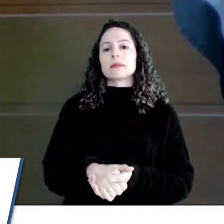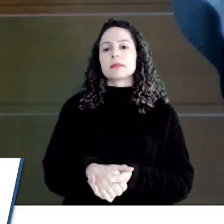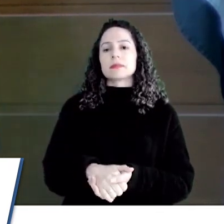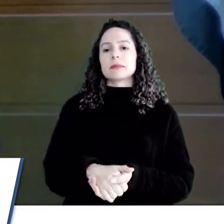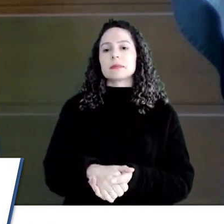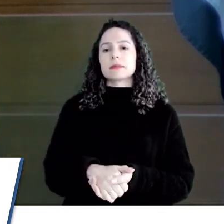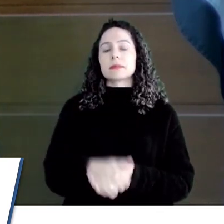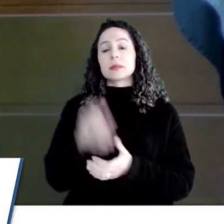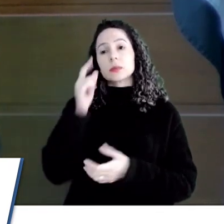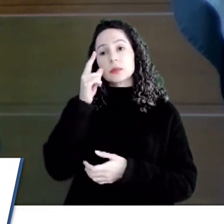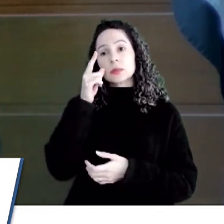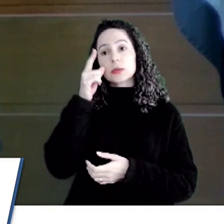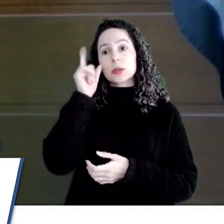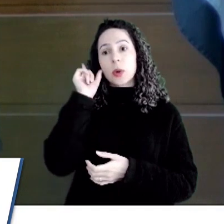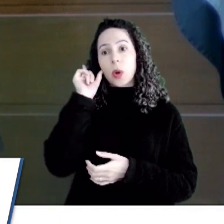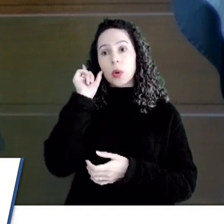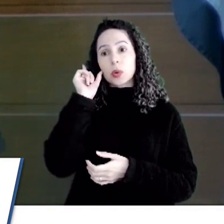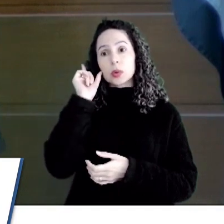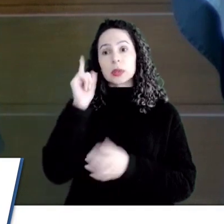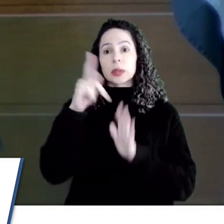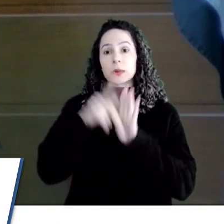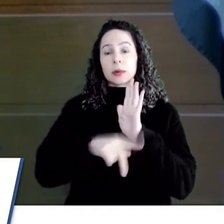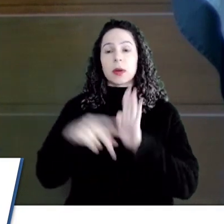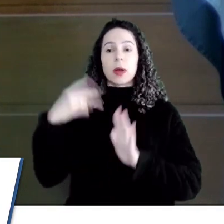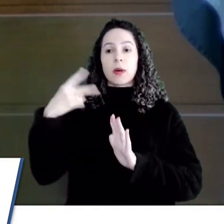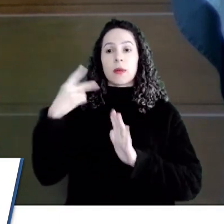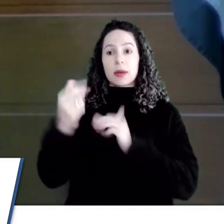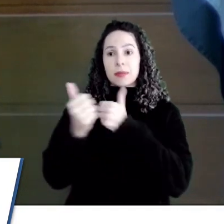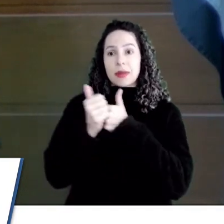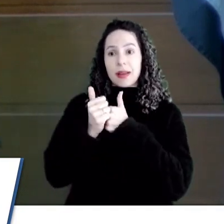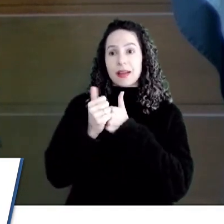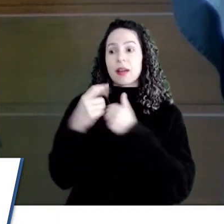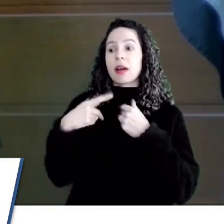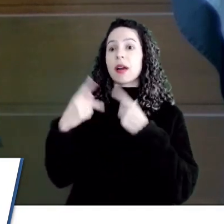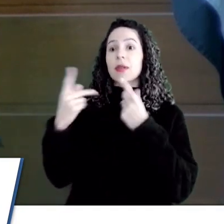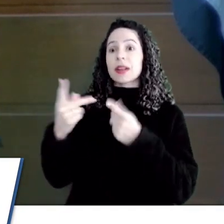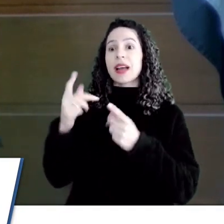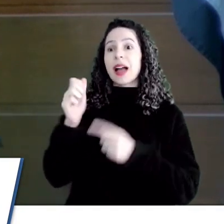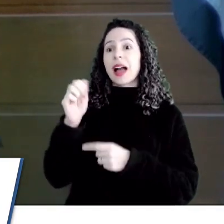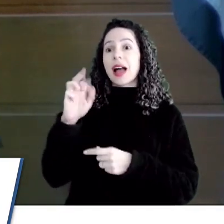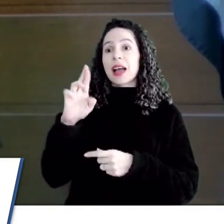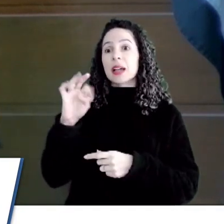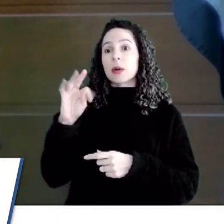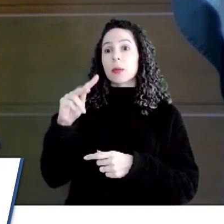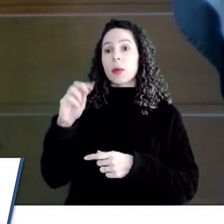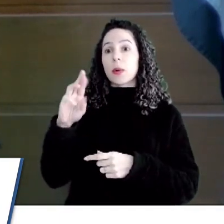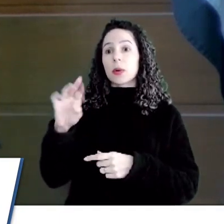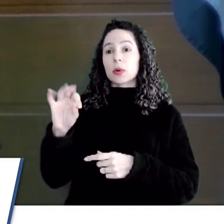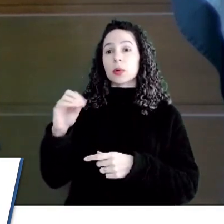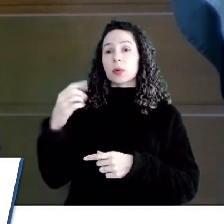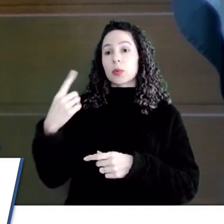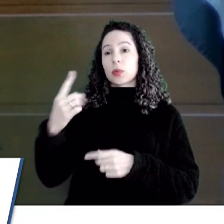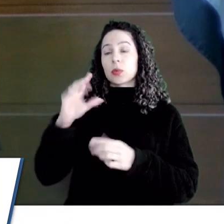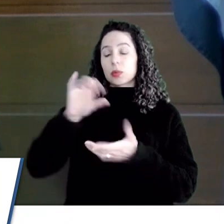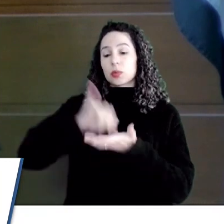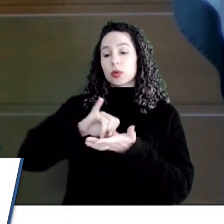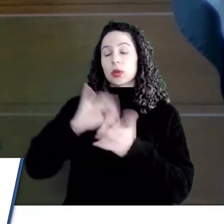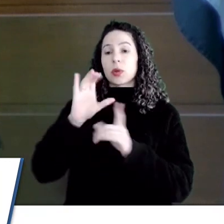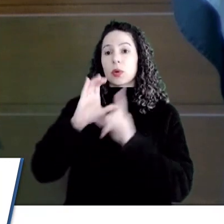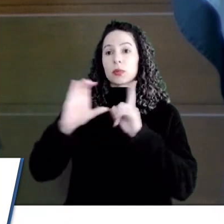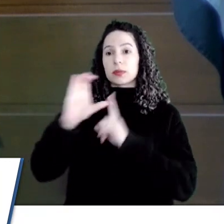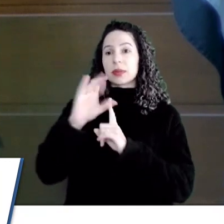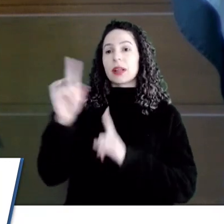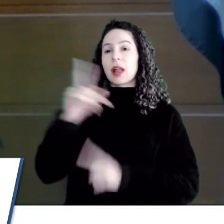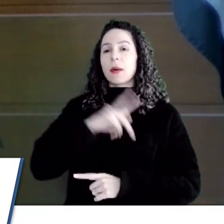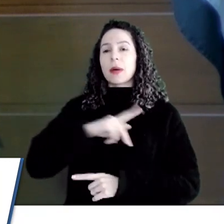Ontem, no projeto Vereador Perto de Você, estive visitando o Aeroporto 1, lá no Centro Comunitário, onde o presidente alemão,